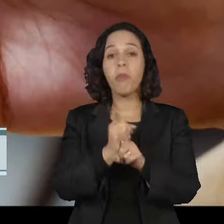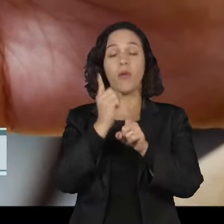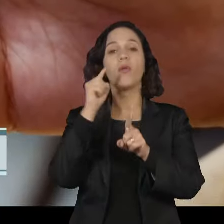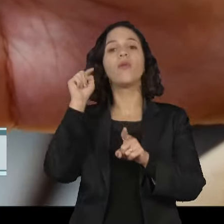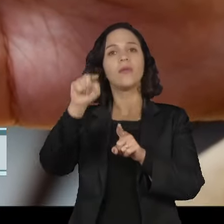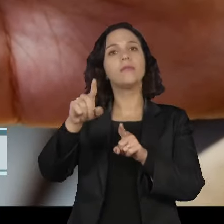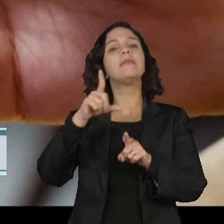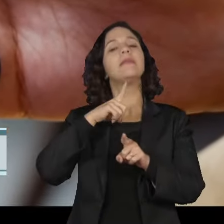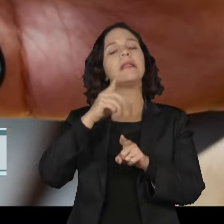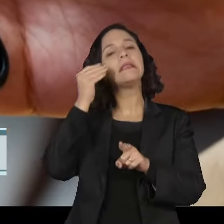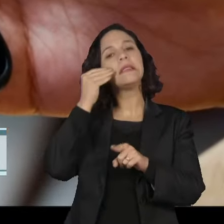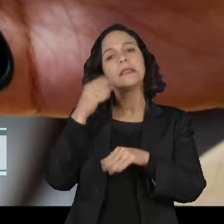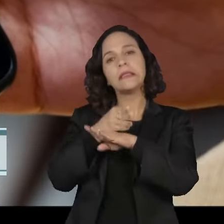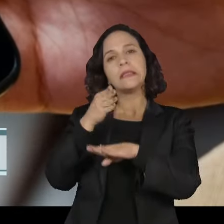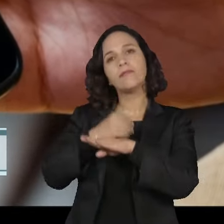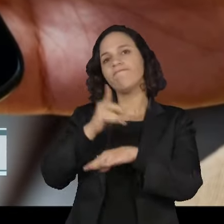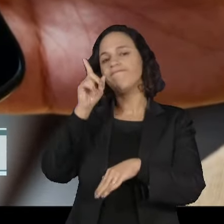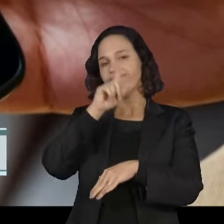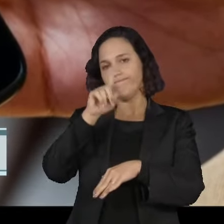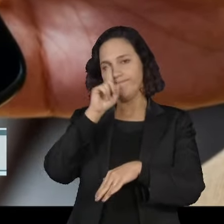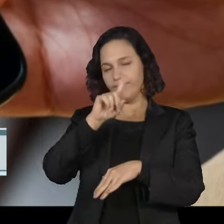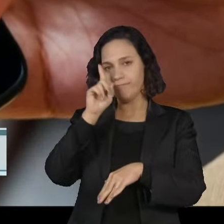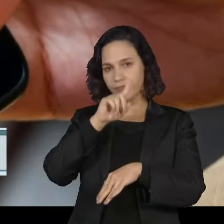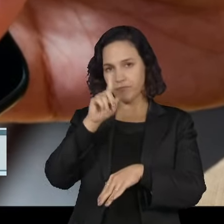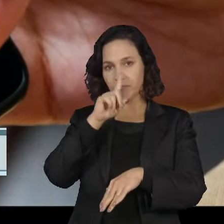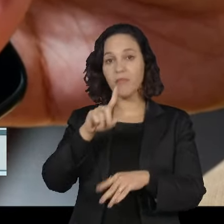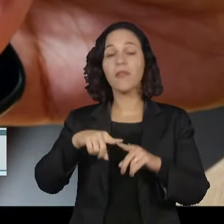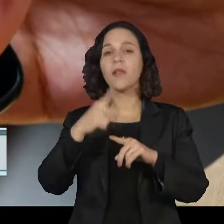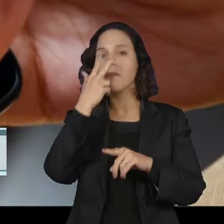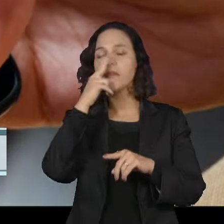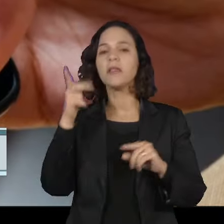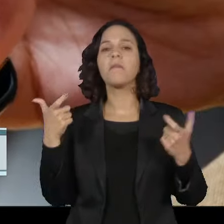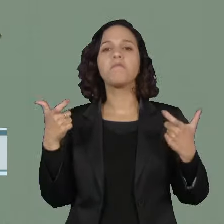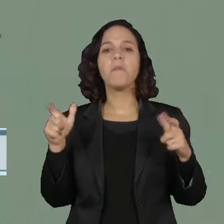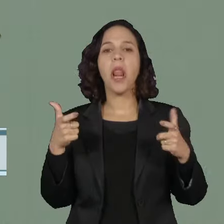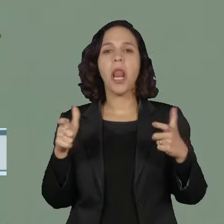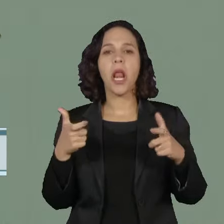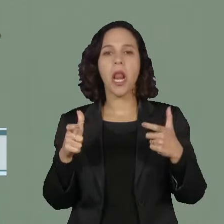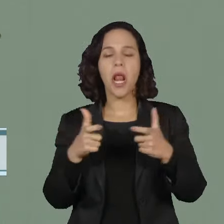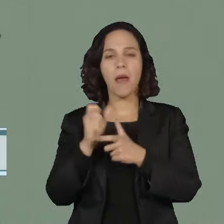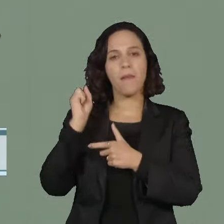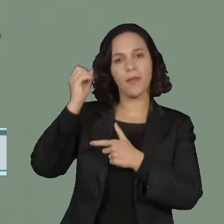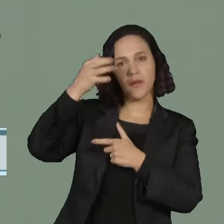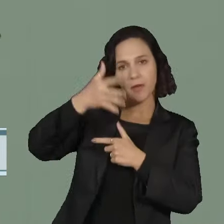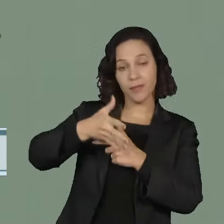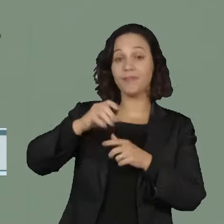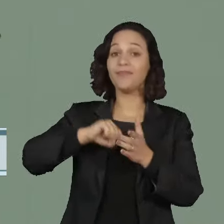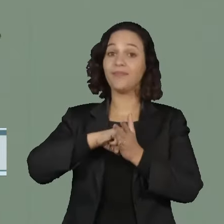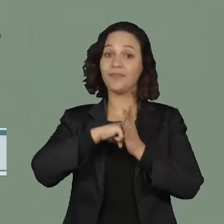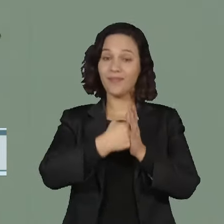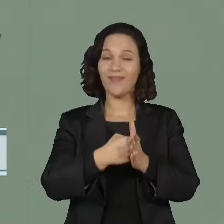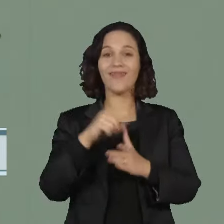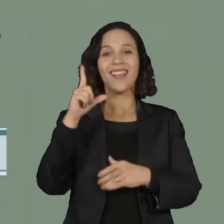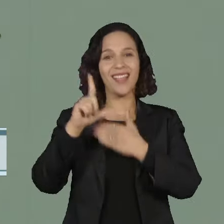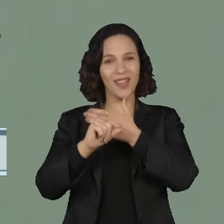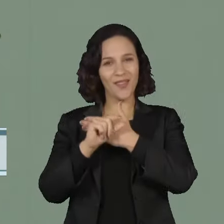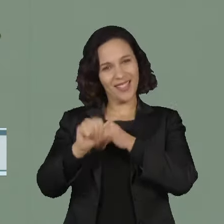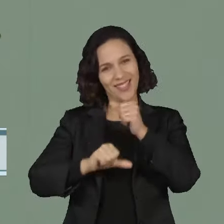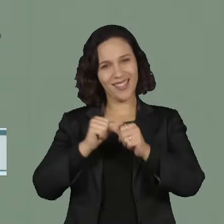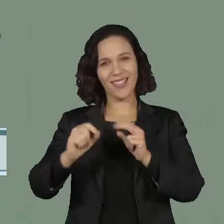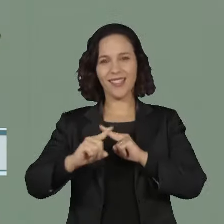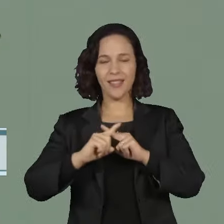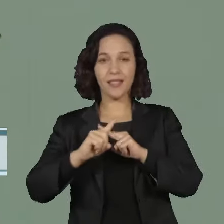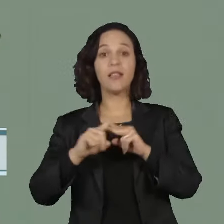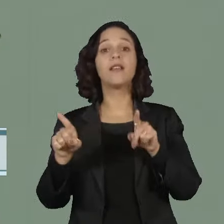falhas na tentativa de entrar na plataforma que foi saindo do ar ao longo da madrugada. Além do bloqueio do antigo Twitter, a decisão de Moraes